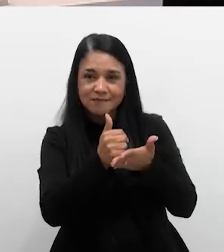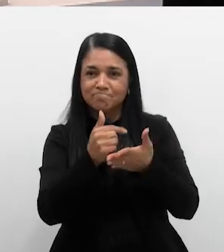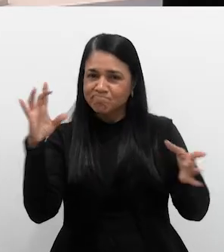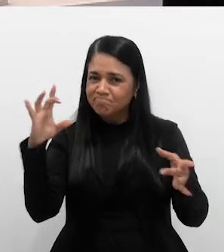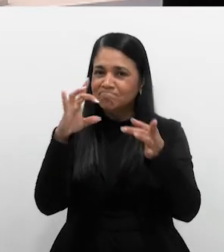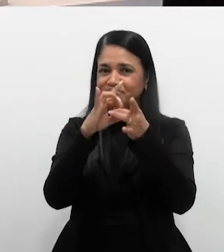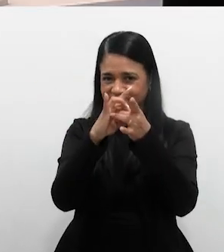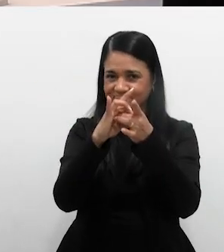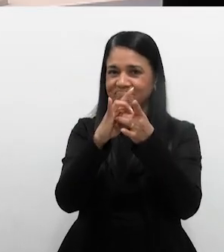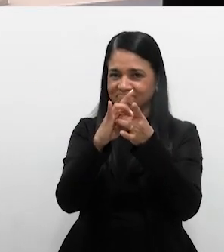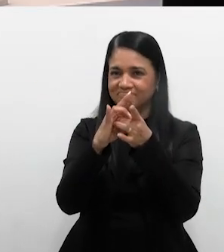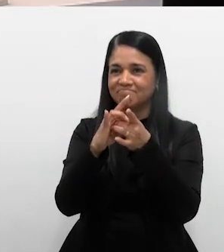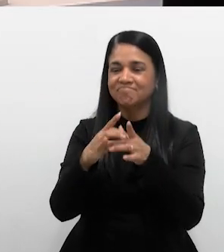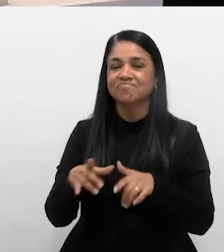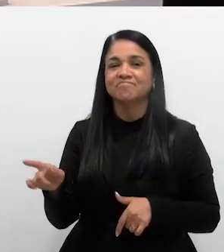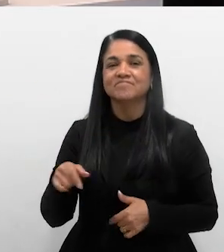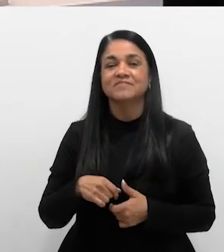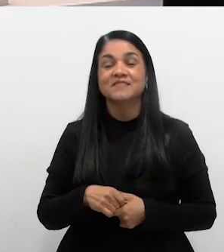que é sintonia.